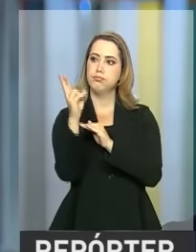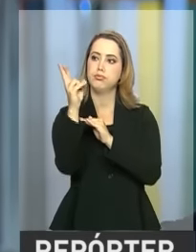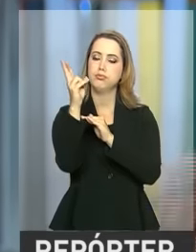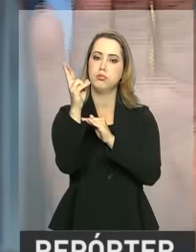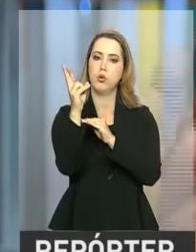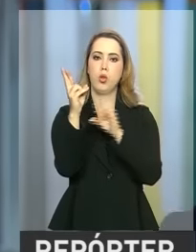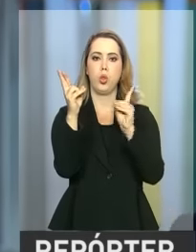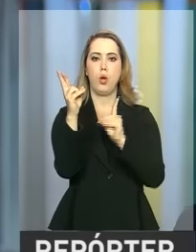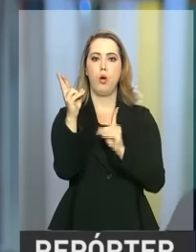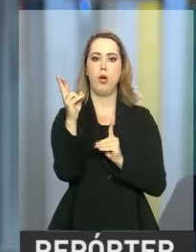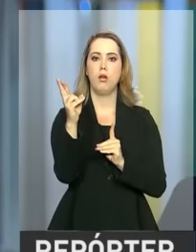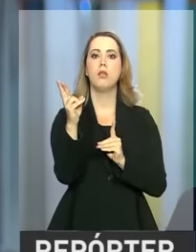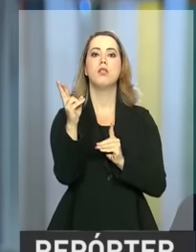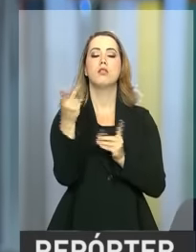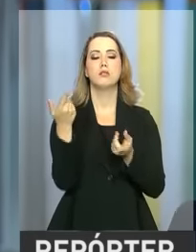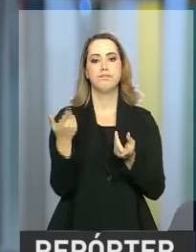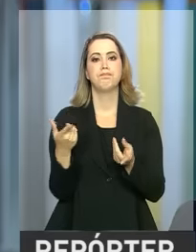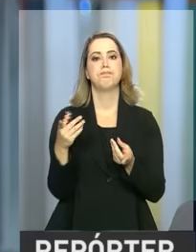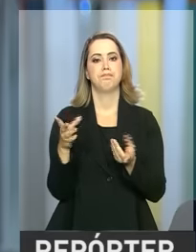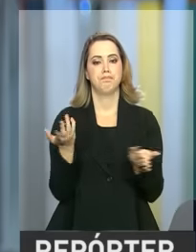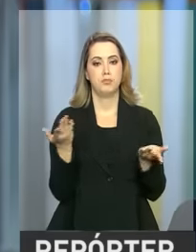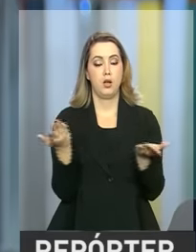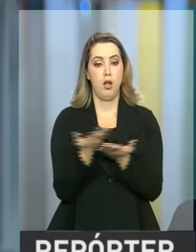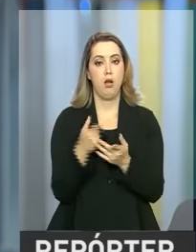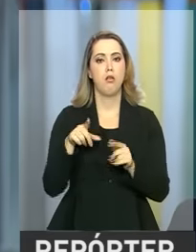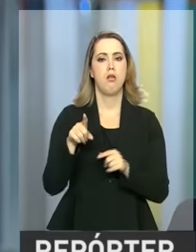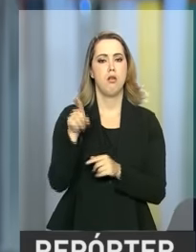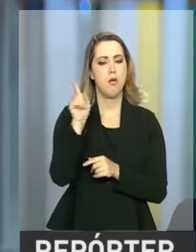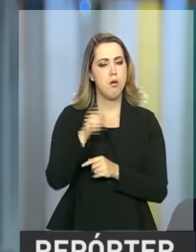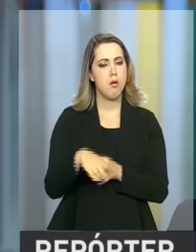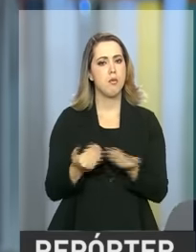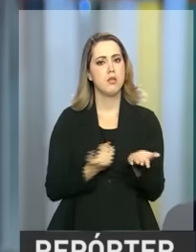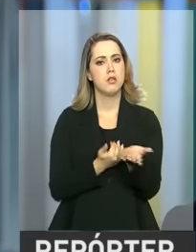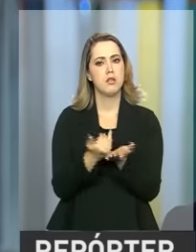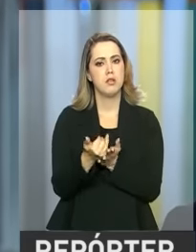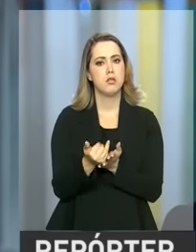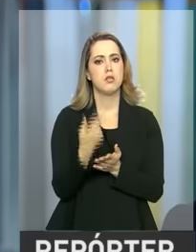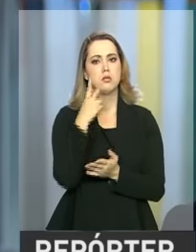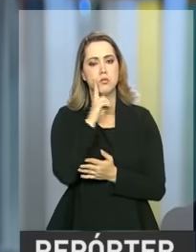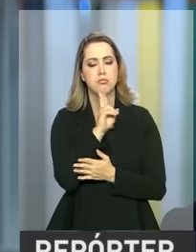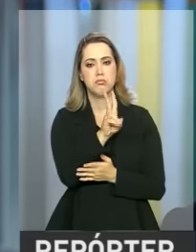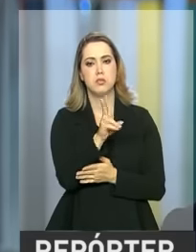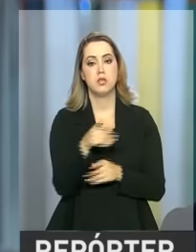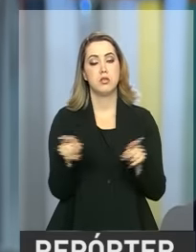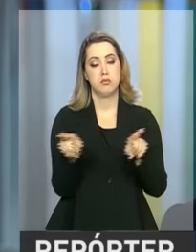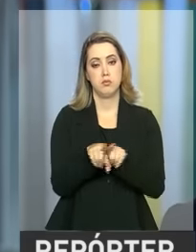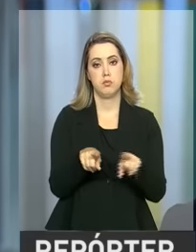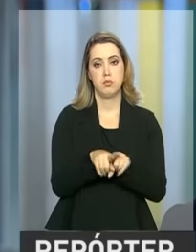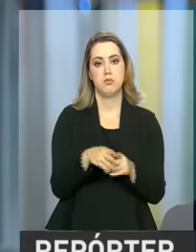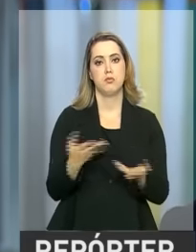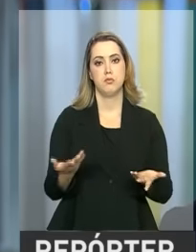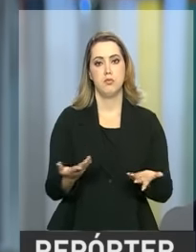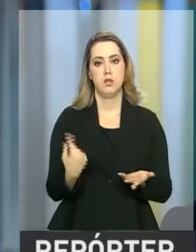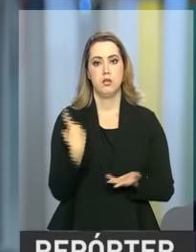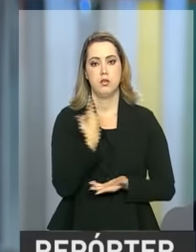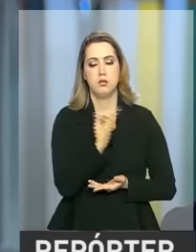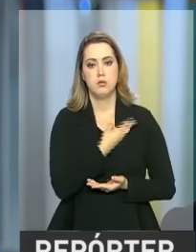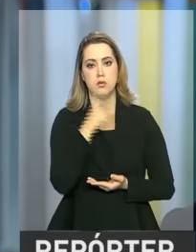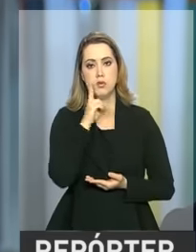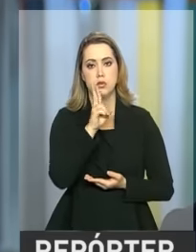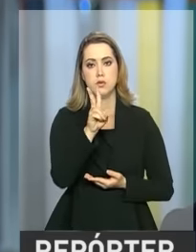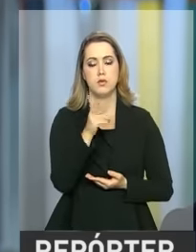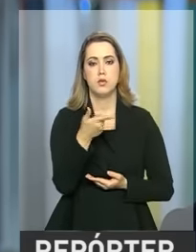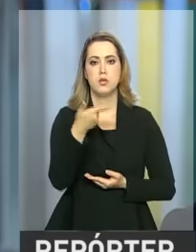de mercado, mas agora começa a se ficar a ter uma visão clara disso. Além do mais, outros